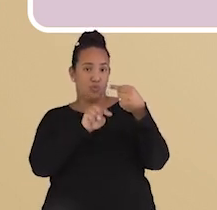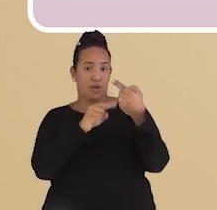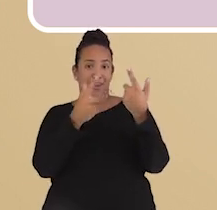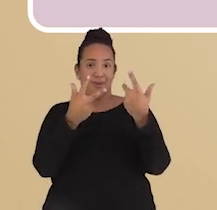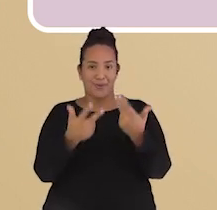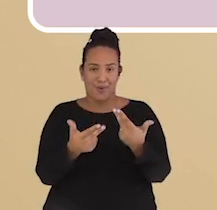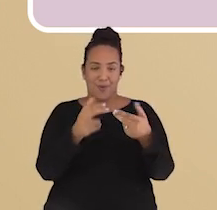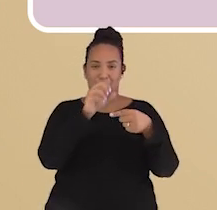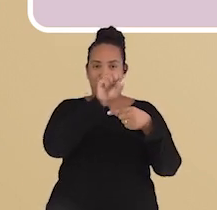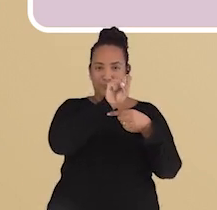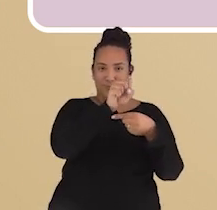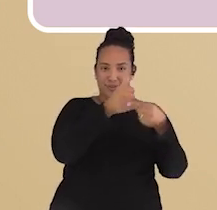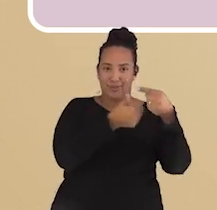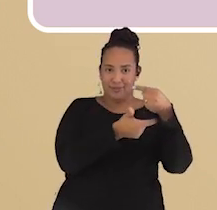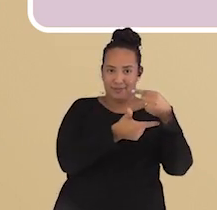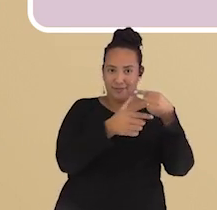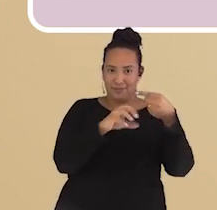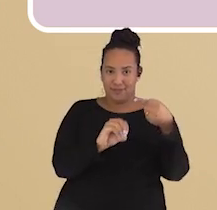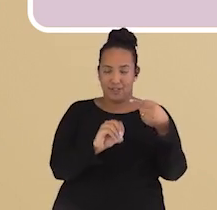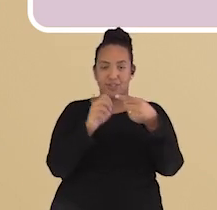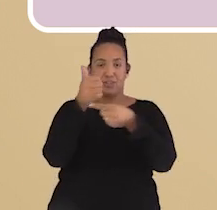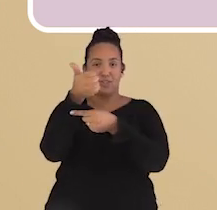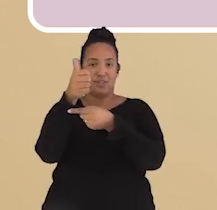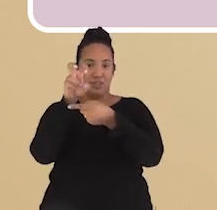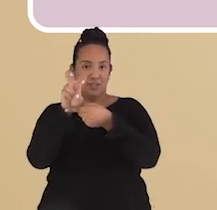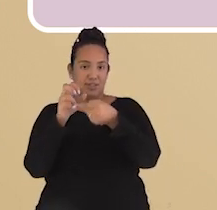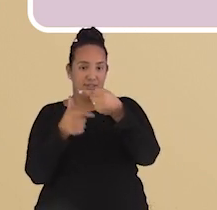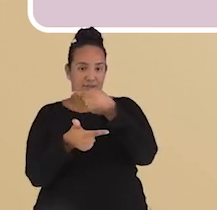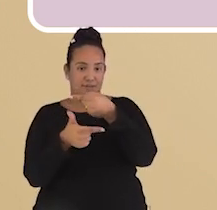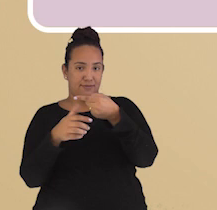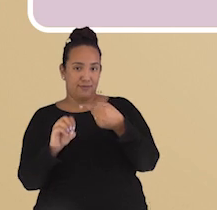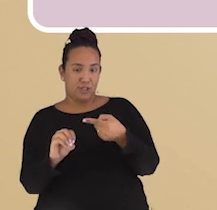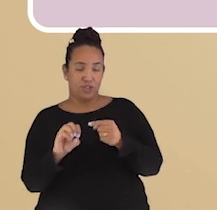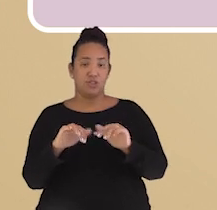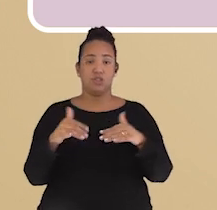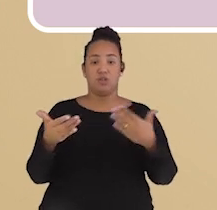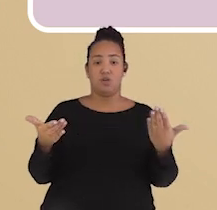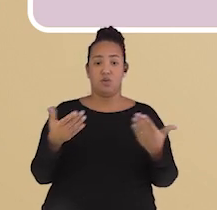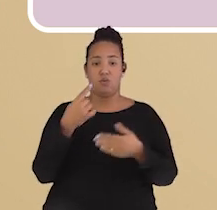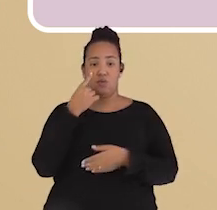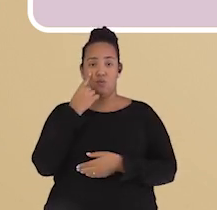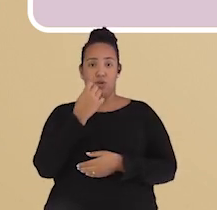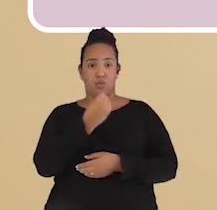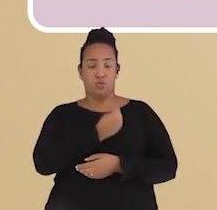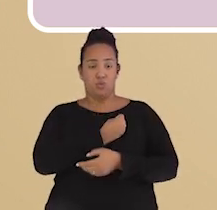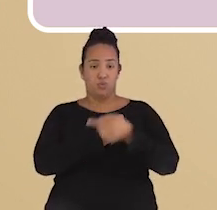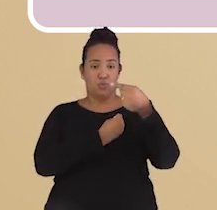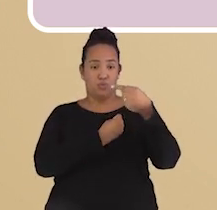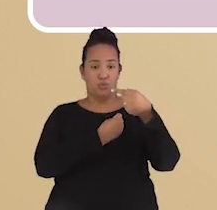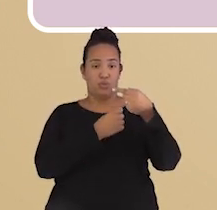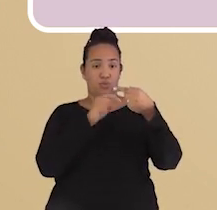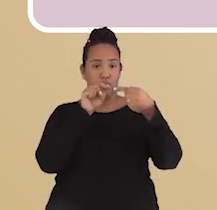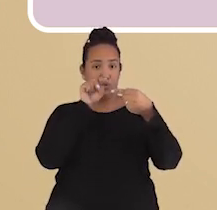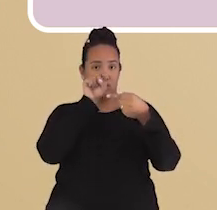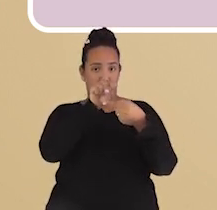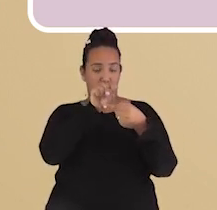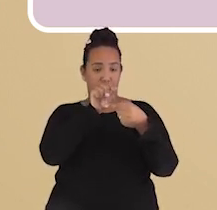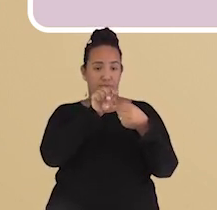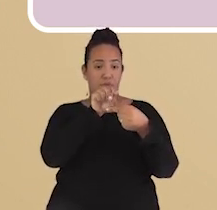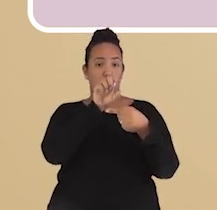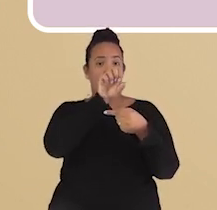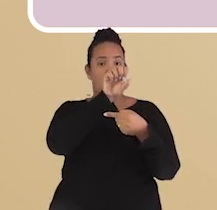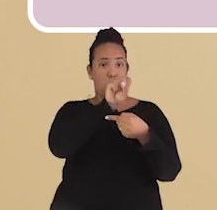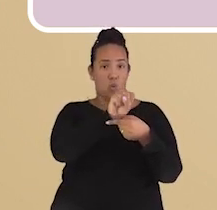8/20 e 15/20. Então, vamos observar o numerador. Sabemos que 8 é menor do